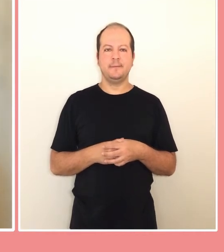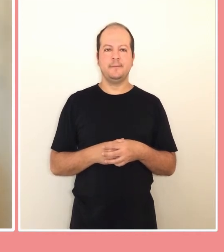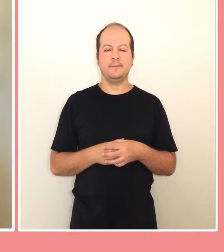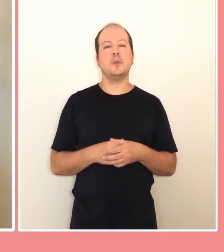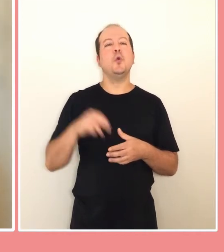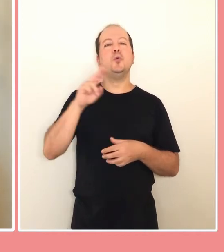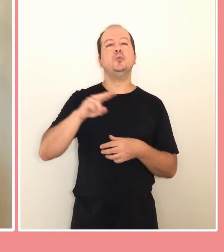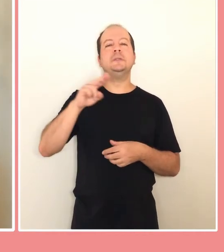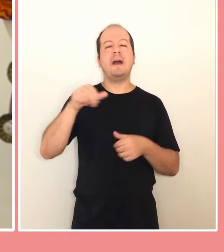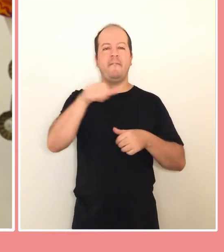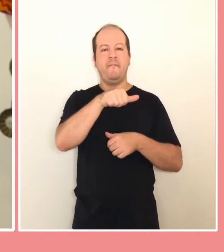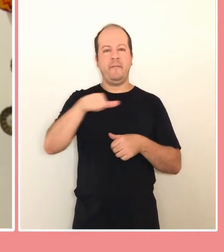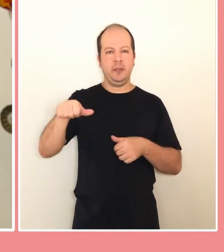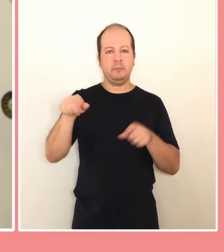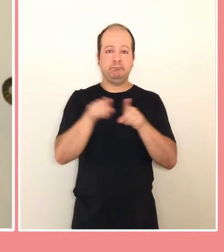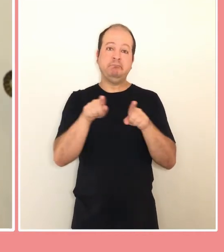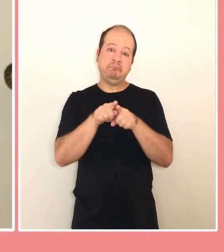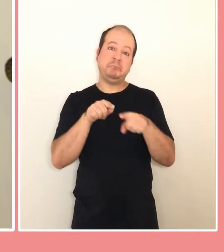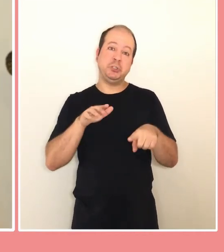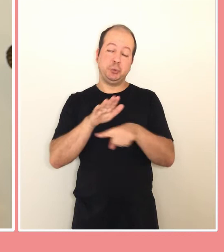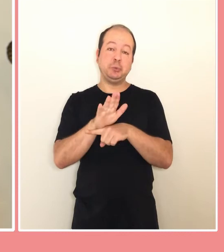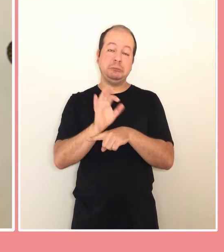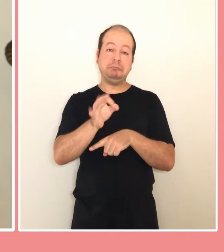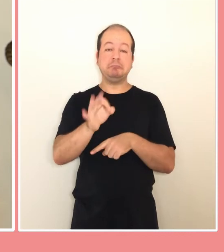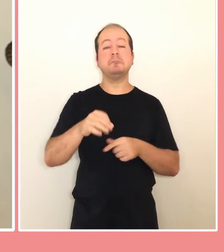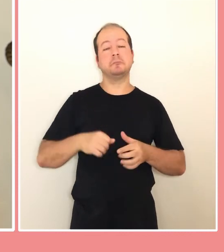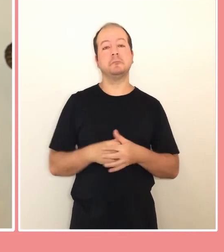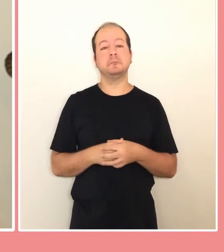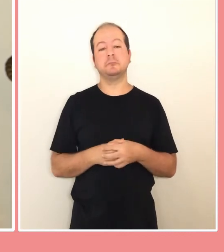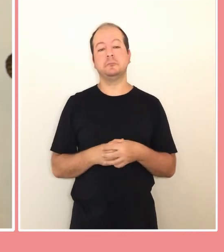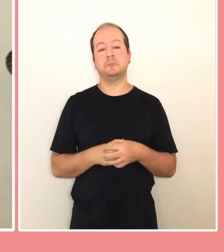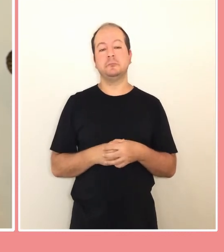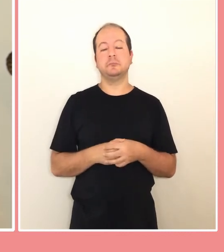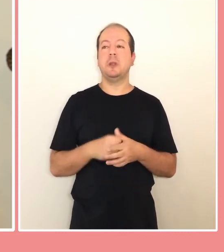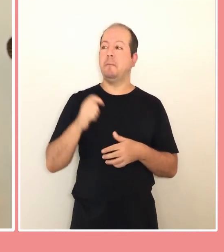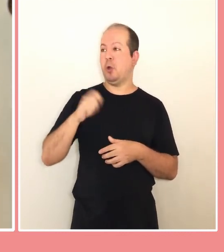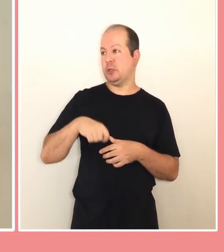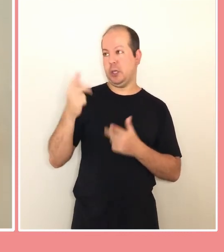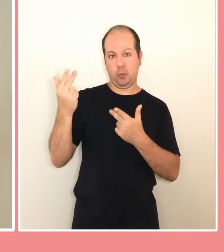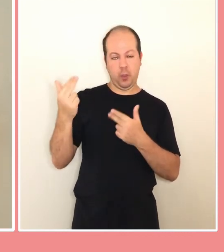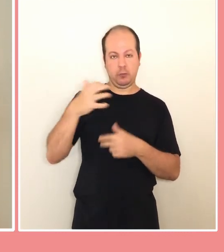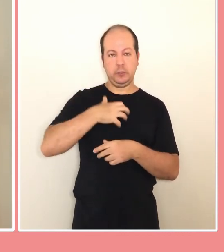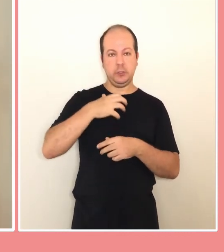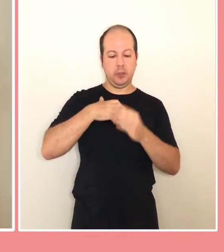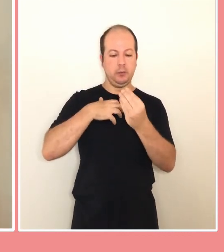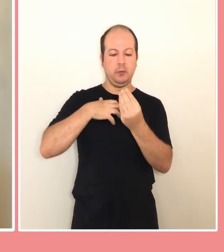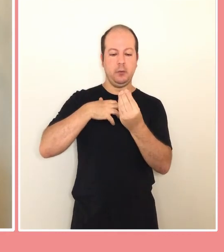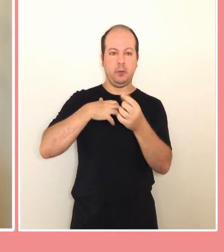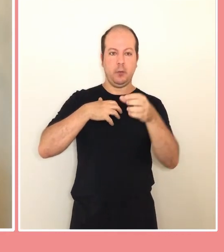um pedaço de fita adesiva ajuda muito na hora de marcar. A gente pode passar a fita para